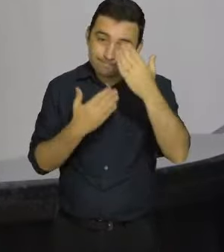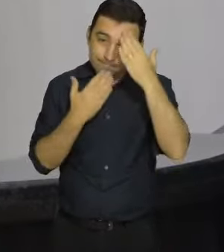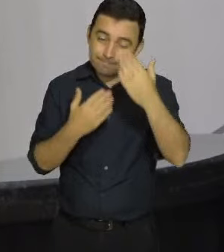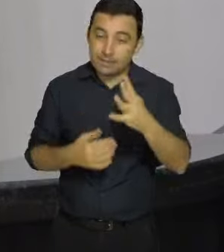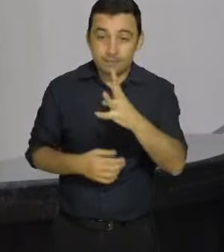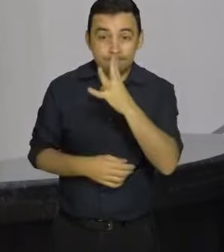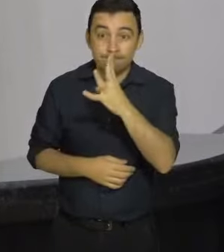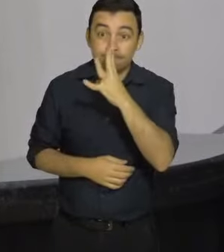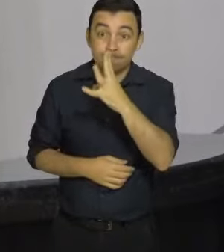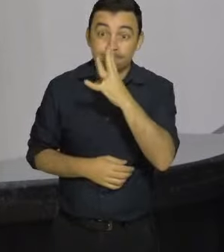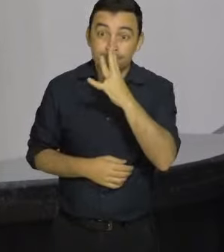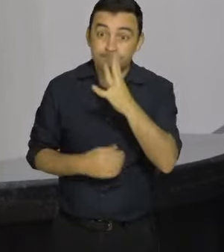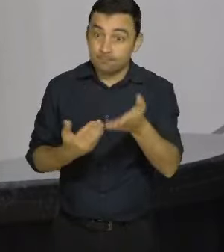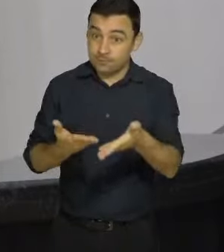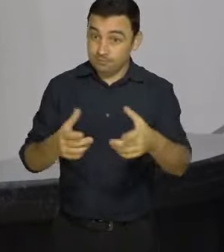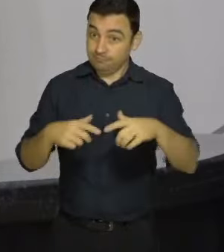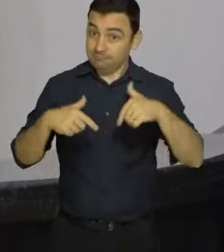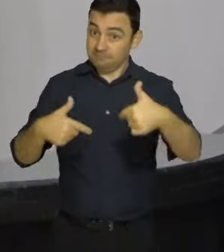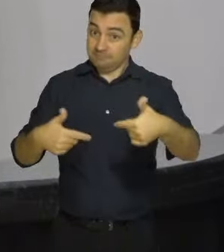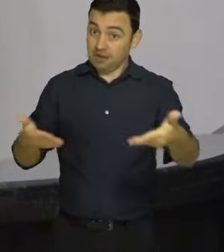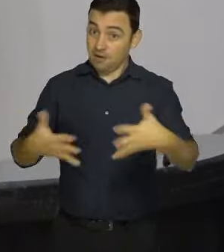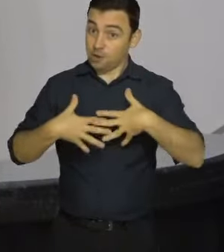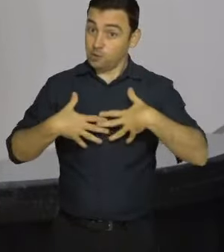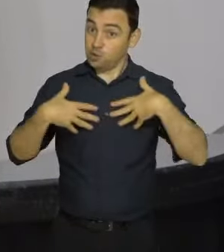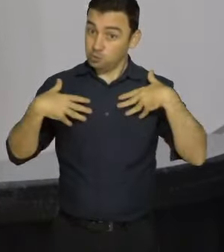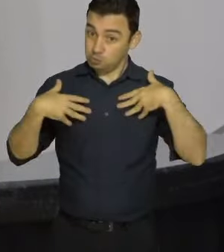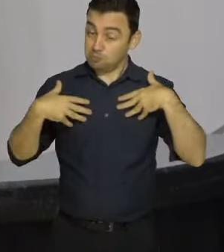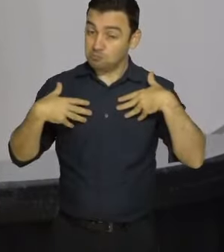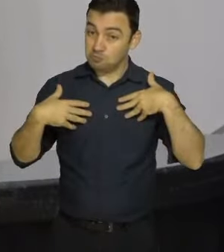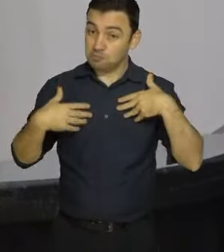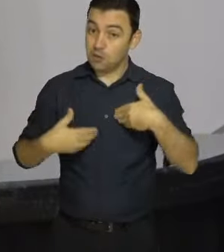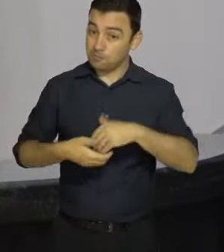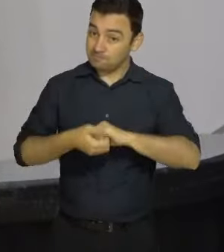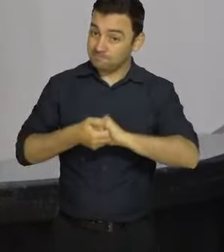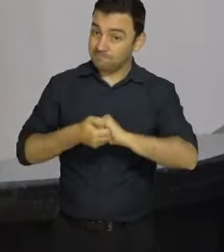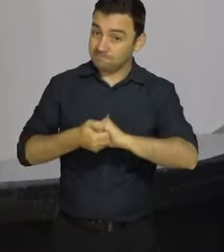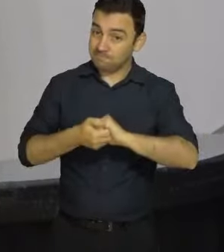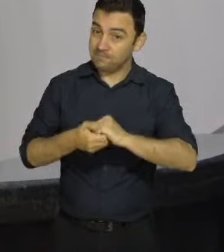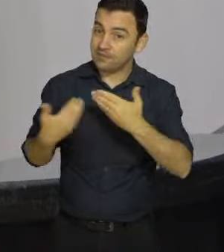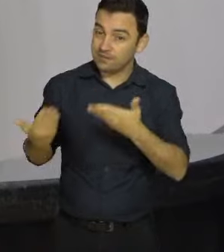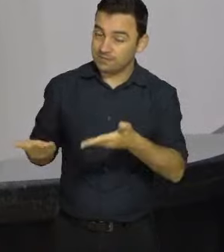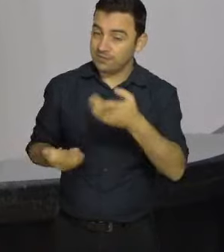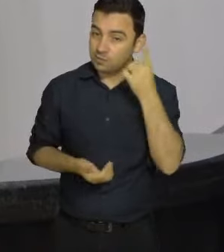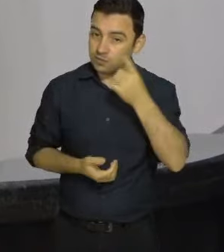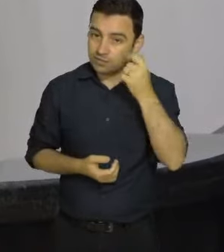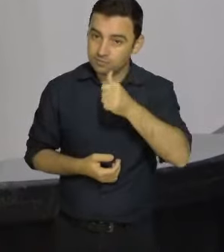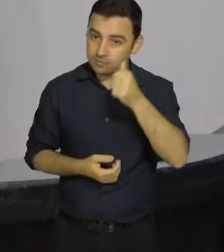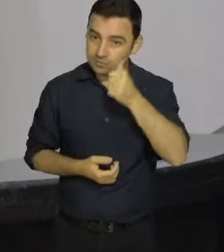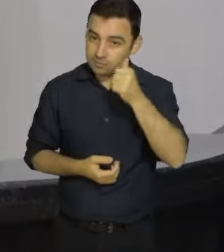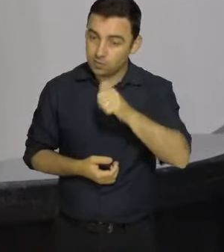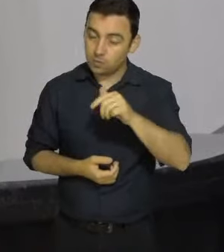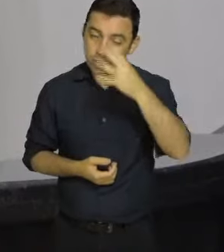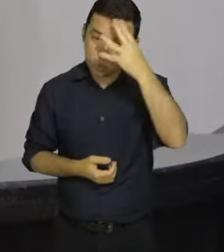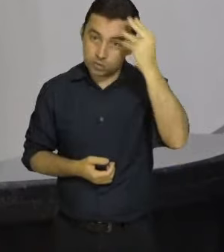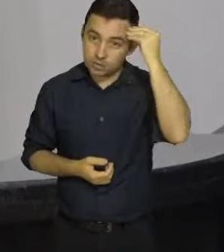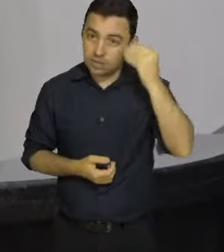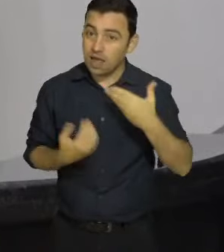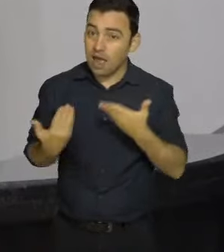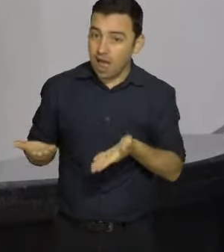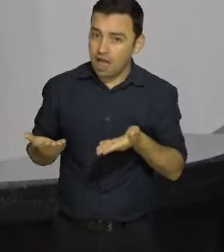pela iniciativa de realizar essa sessão solene. Cumprimento também a nossa querida deputada Luciane Carbinetti,